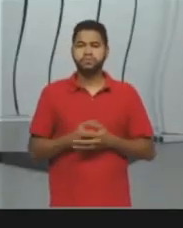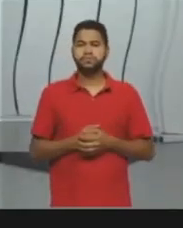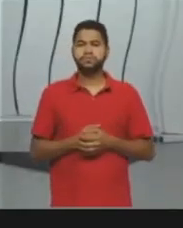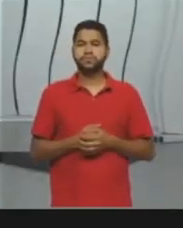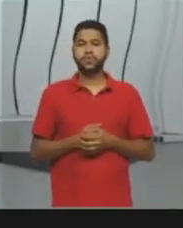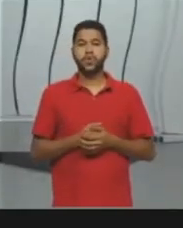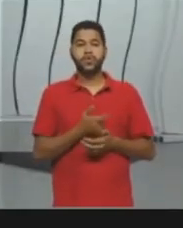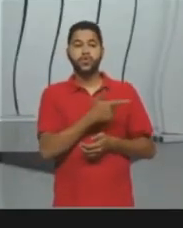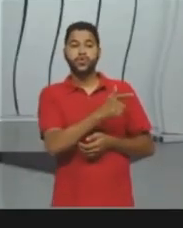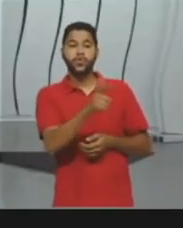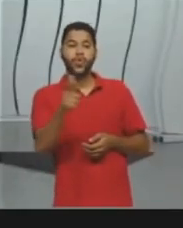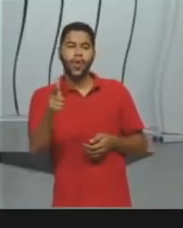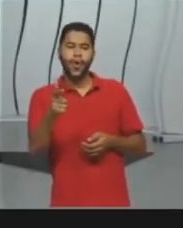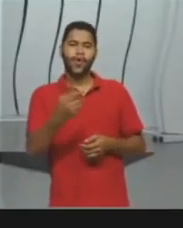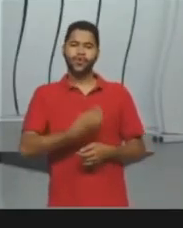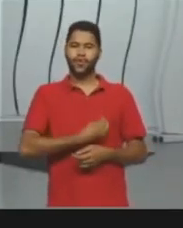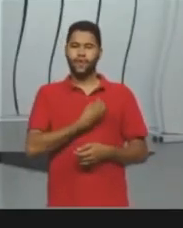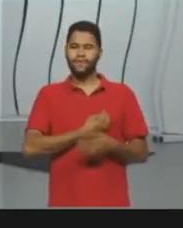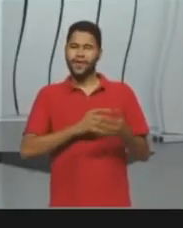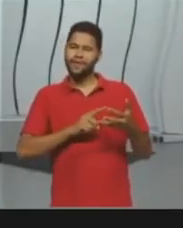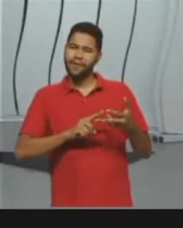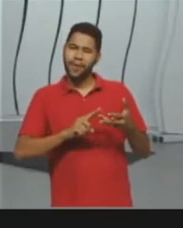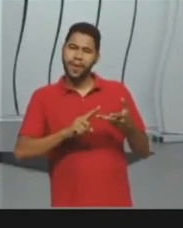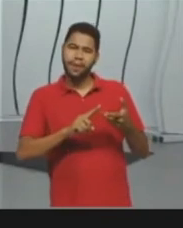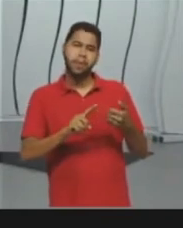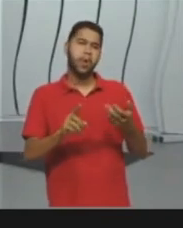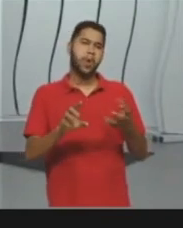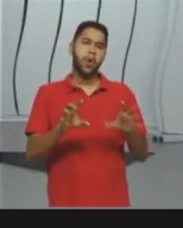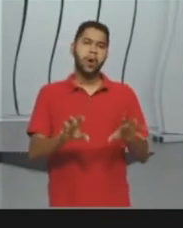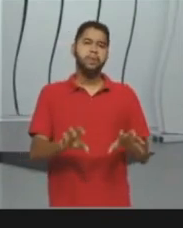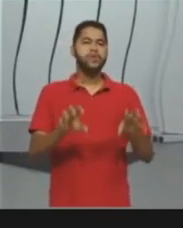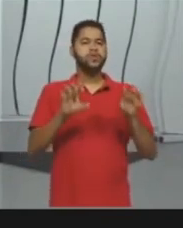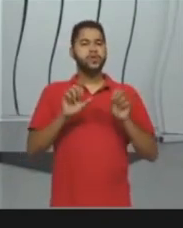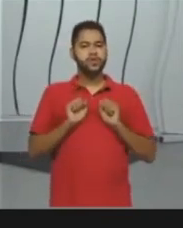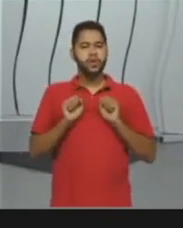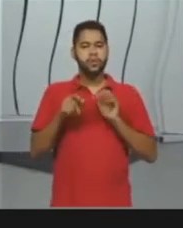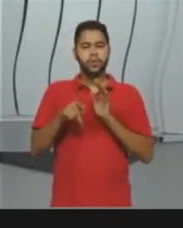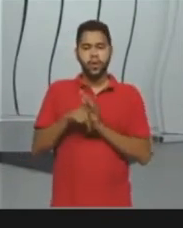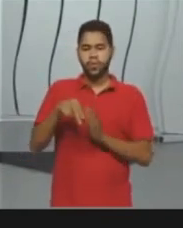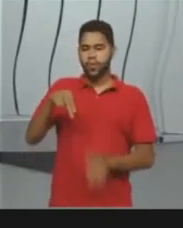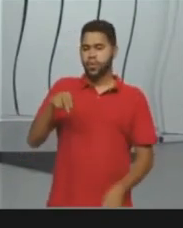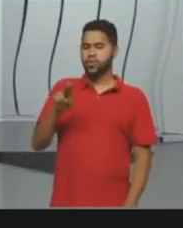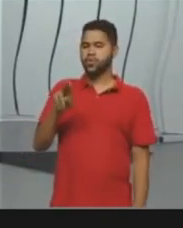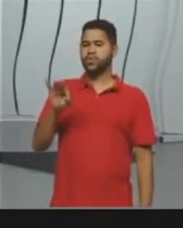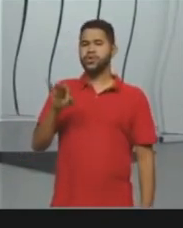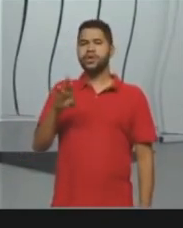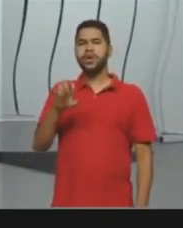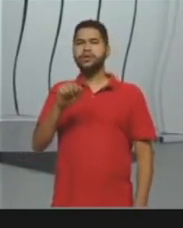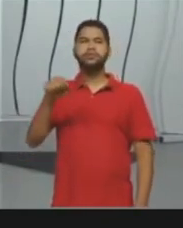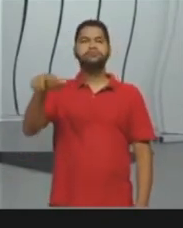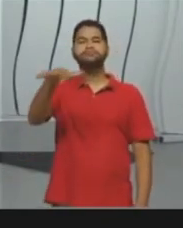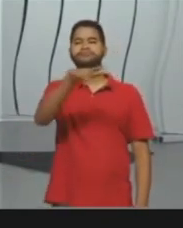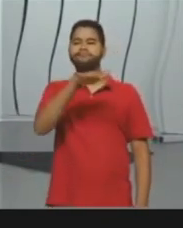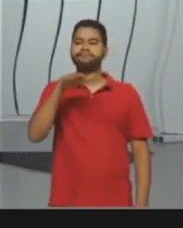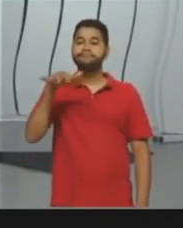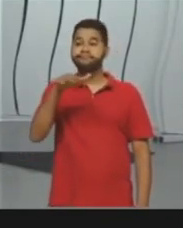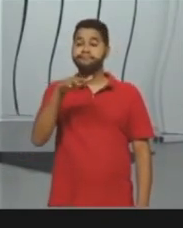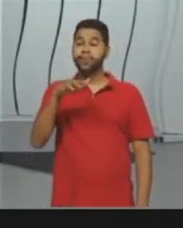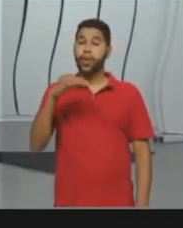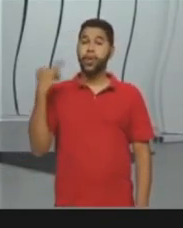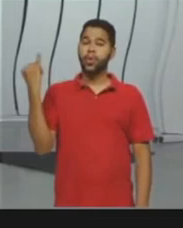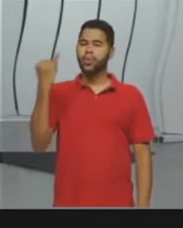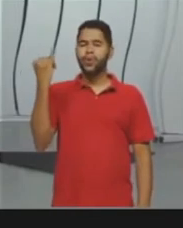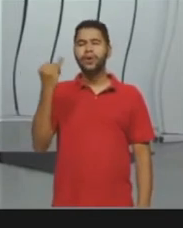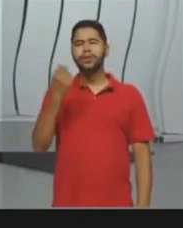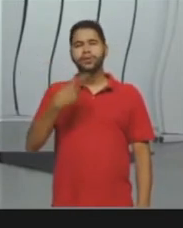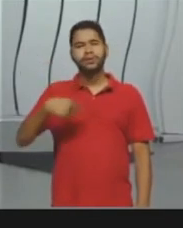de outros seres vivos ou da absorção de nutrientes aí, do ambiente. O importante aqui é